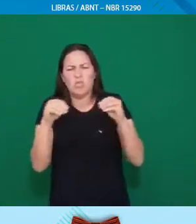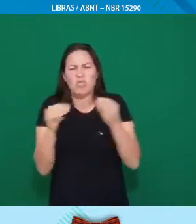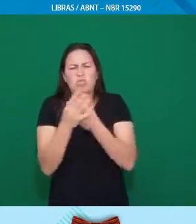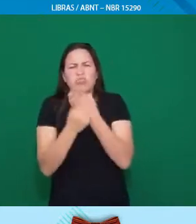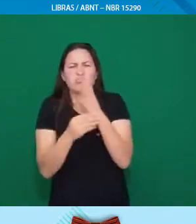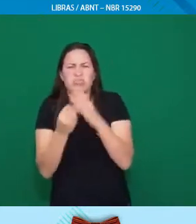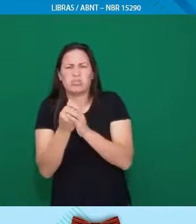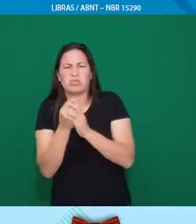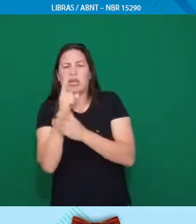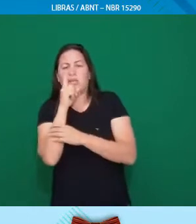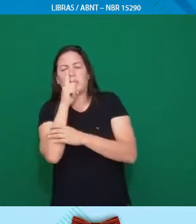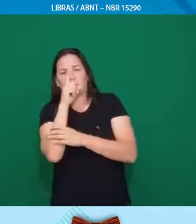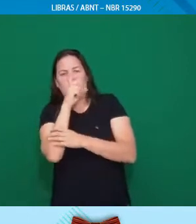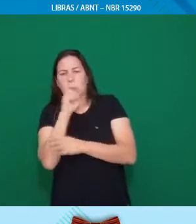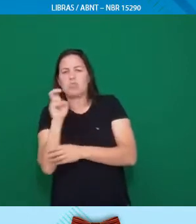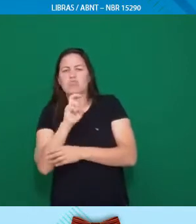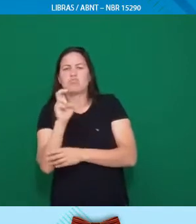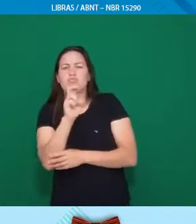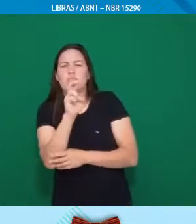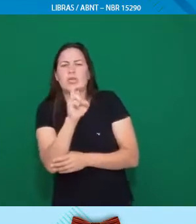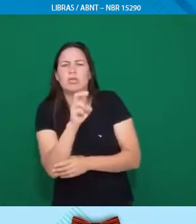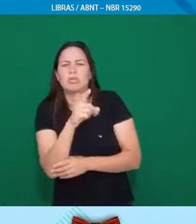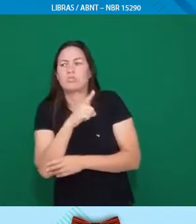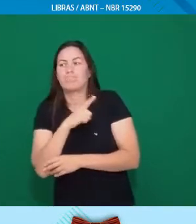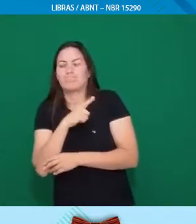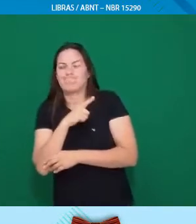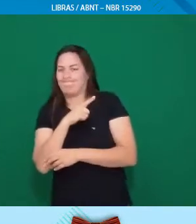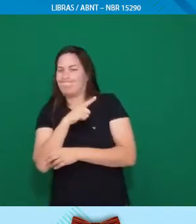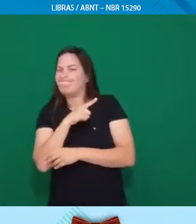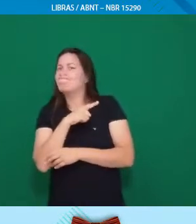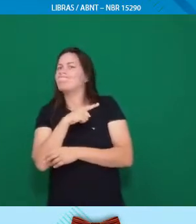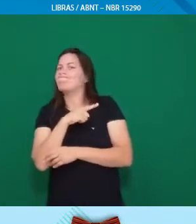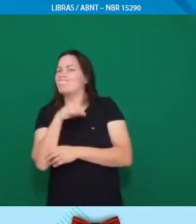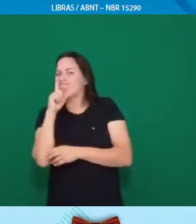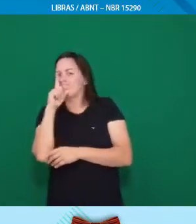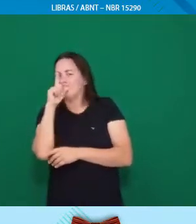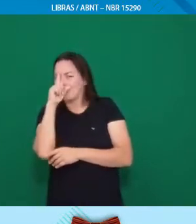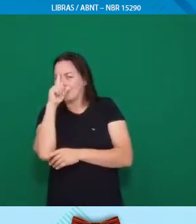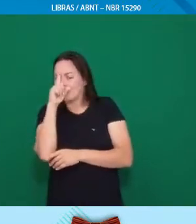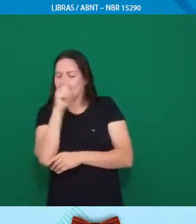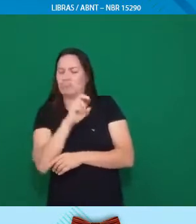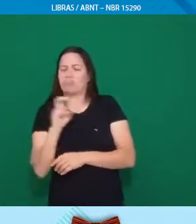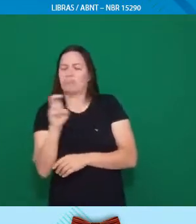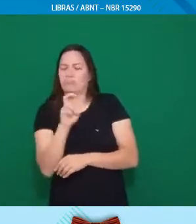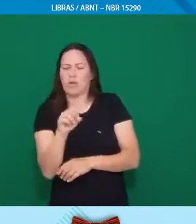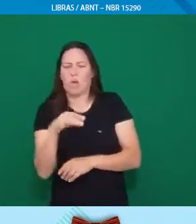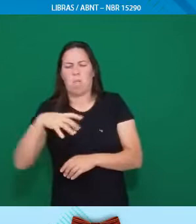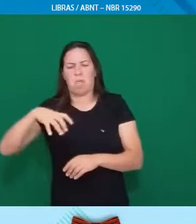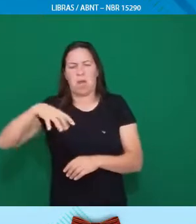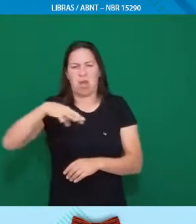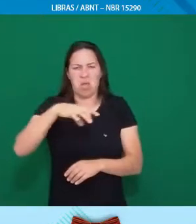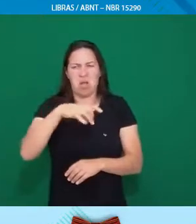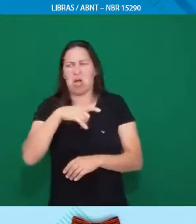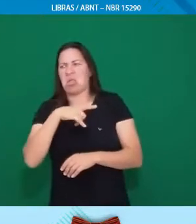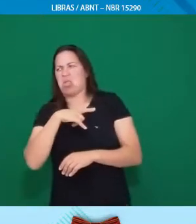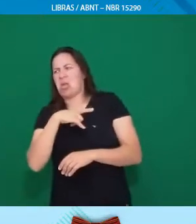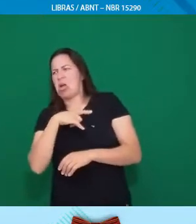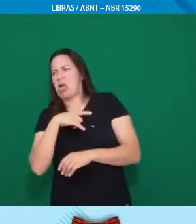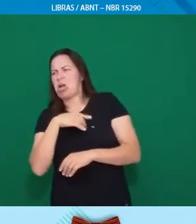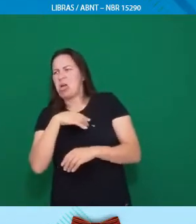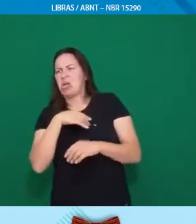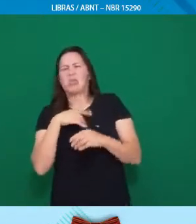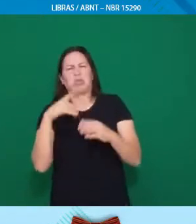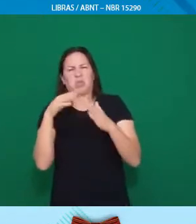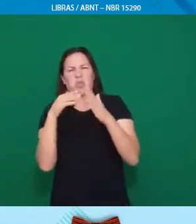a terrenos que não estão sujos né isso causa um risco especialmente pelos animais peçonhentos animais que podem